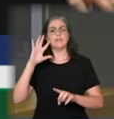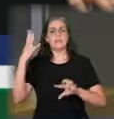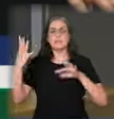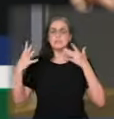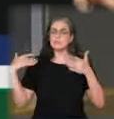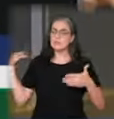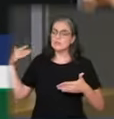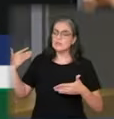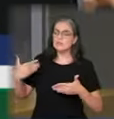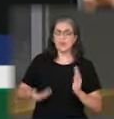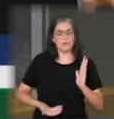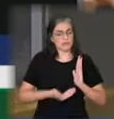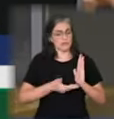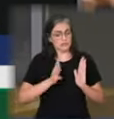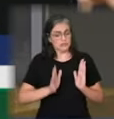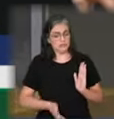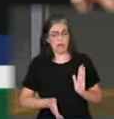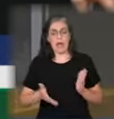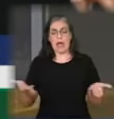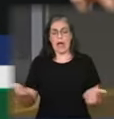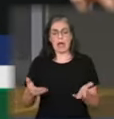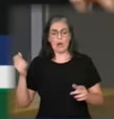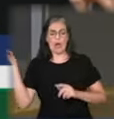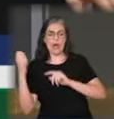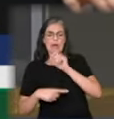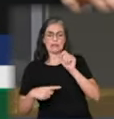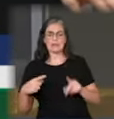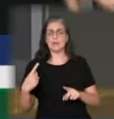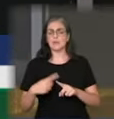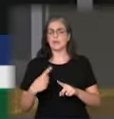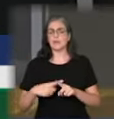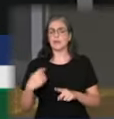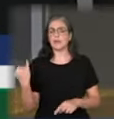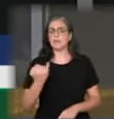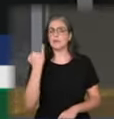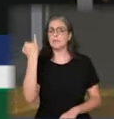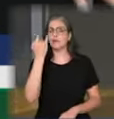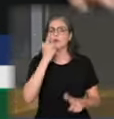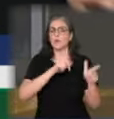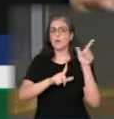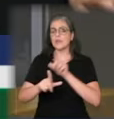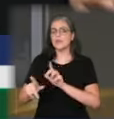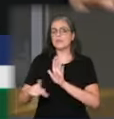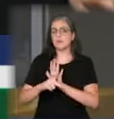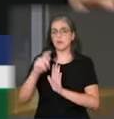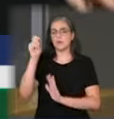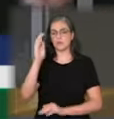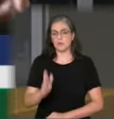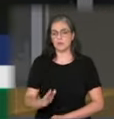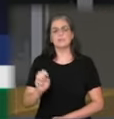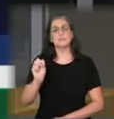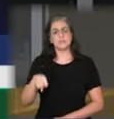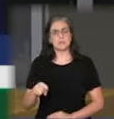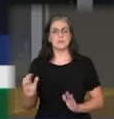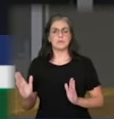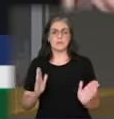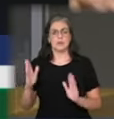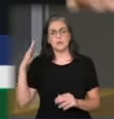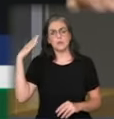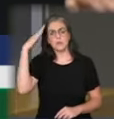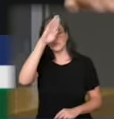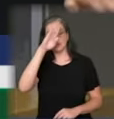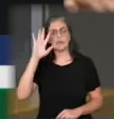dos Deputados de deixar esse importante legado para o Brasil, que é um legado do governo Bolsonaro, dar